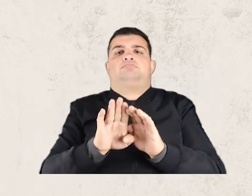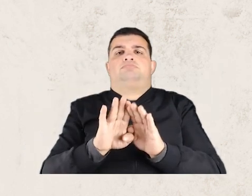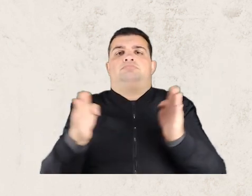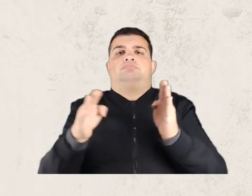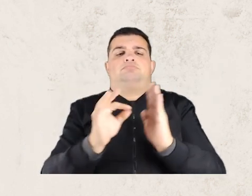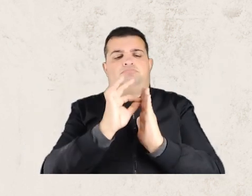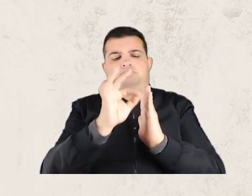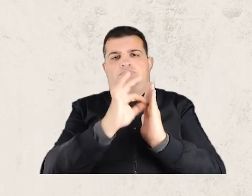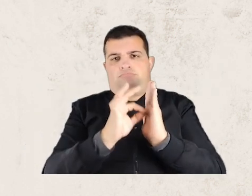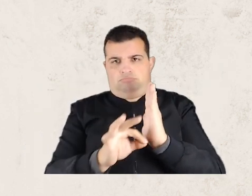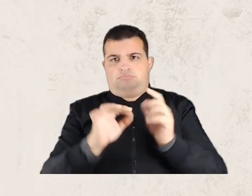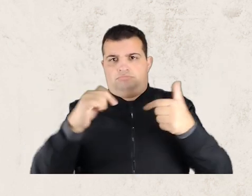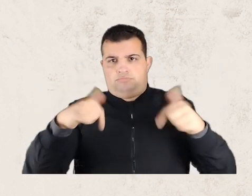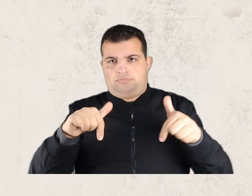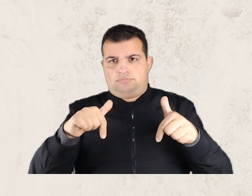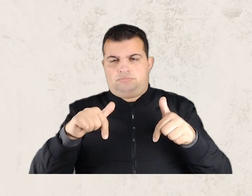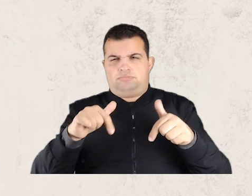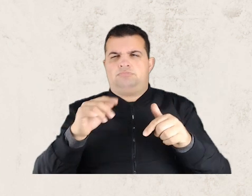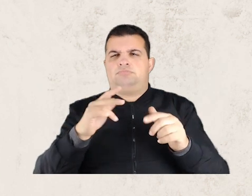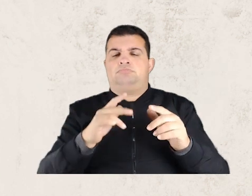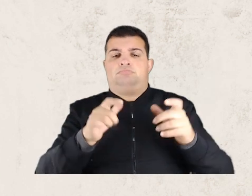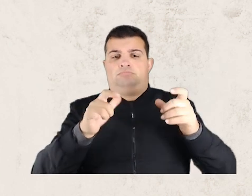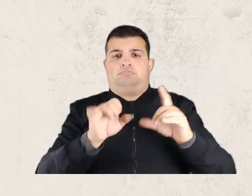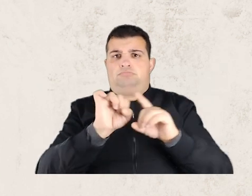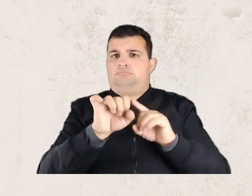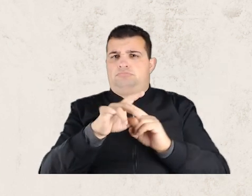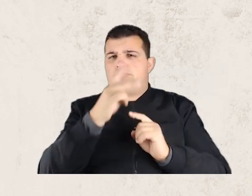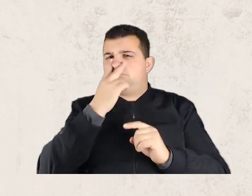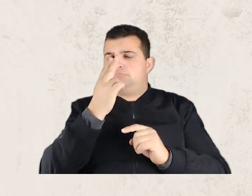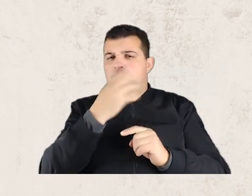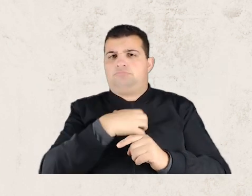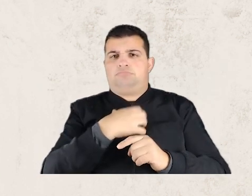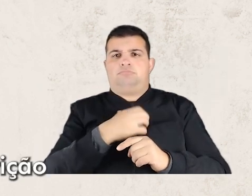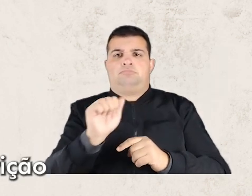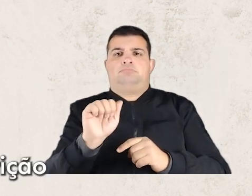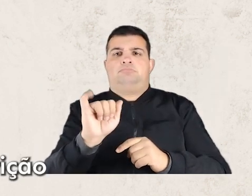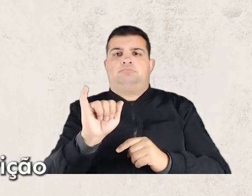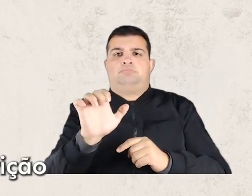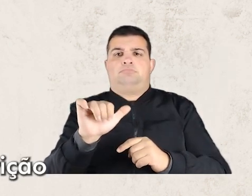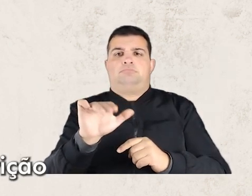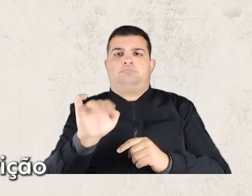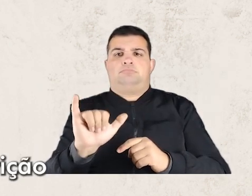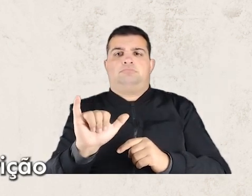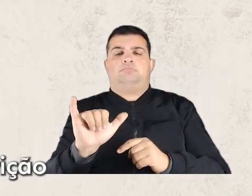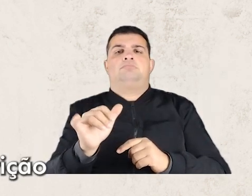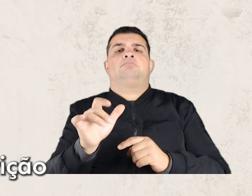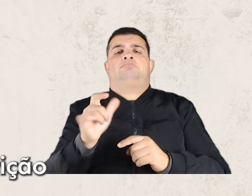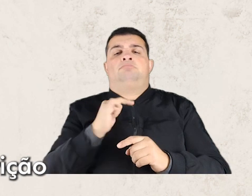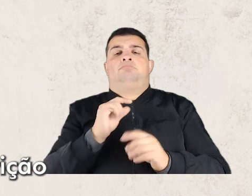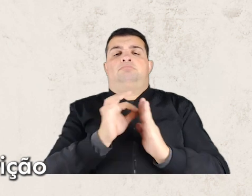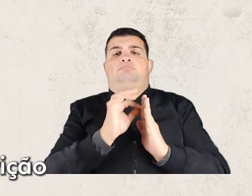está aí, já se ampliou, né? Vamos fazer uma amostra de práticas em psicologia. Interessante. Quando nós abrimos